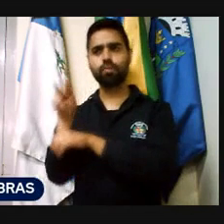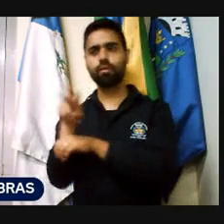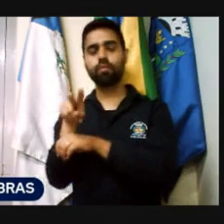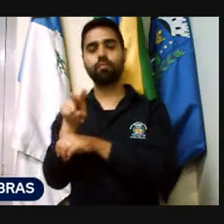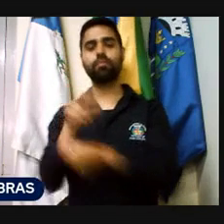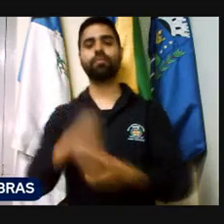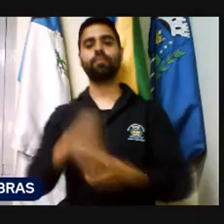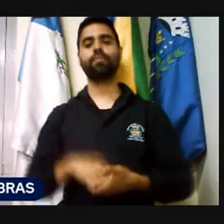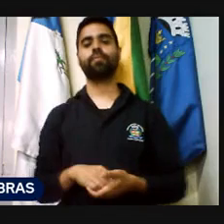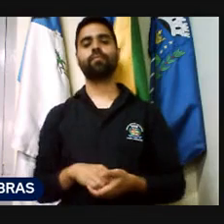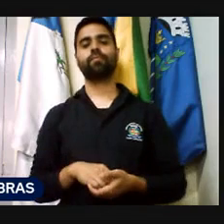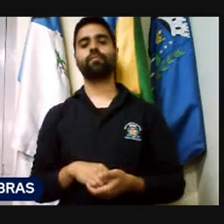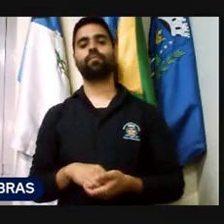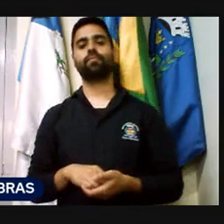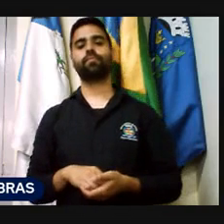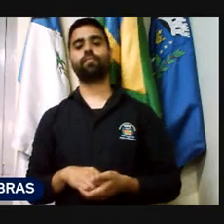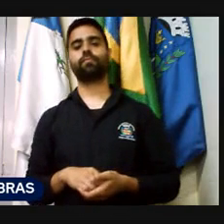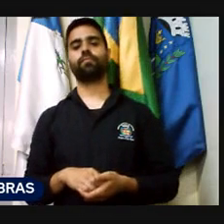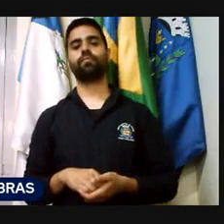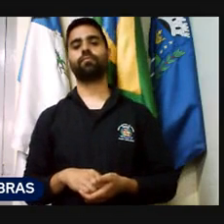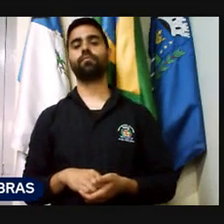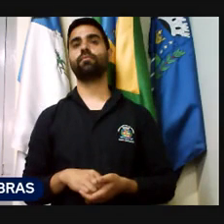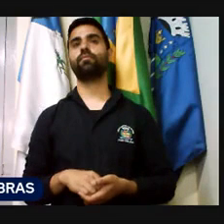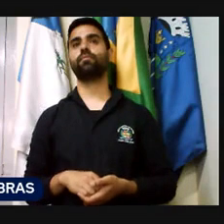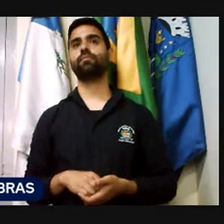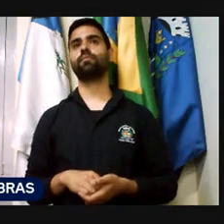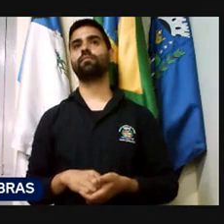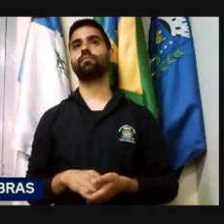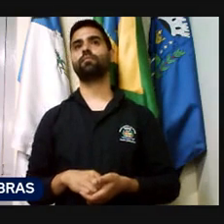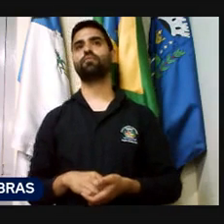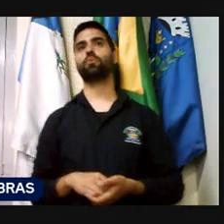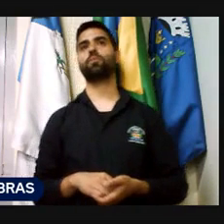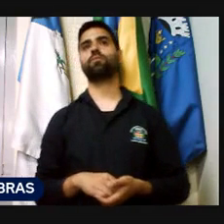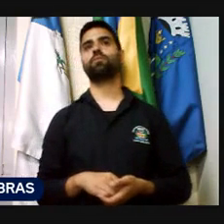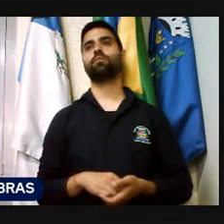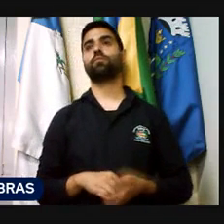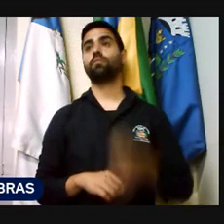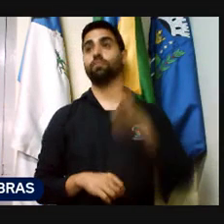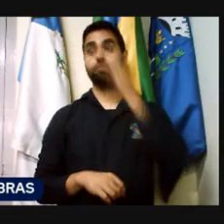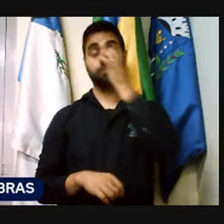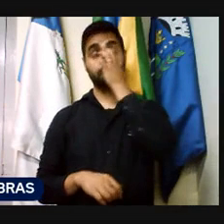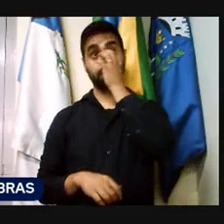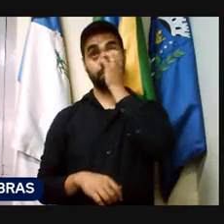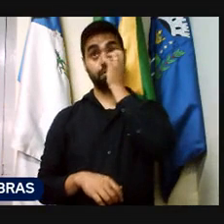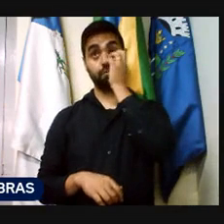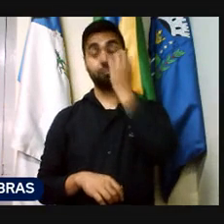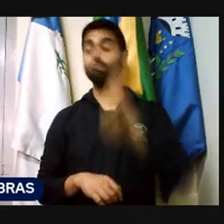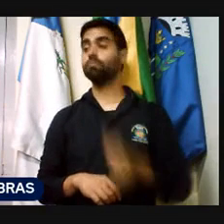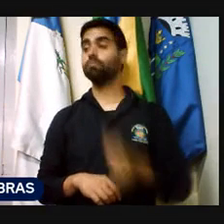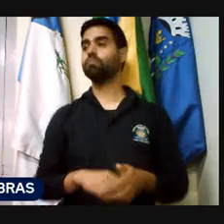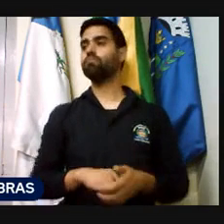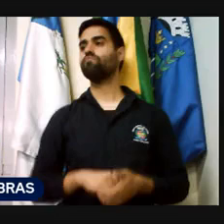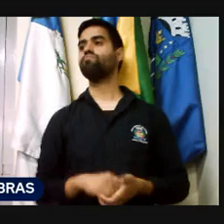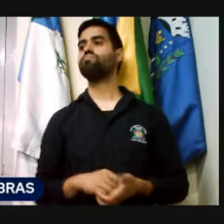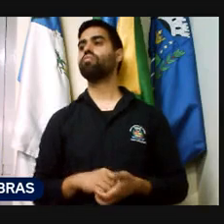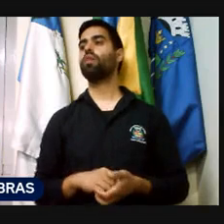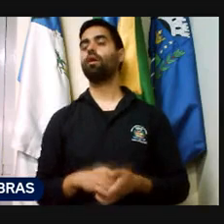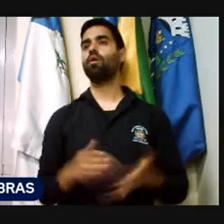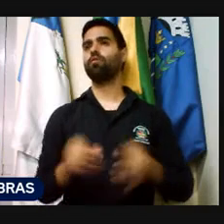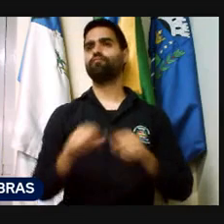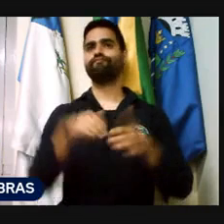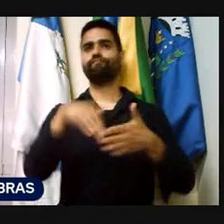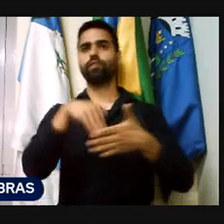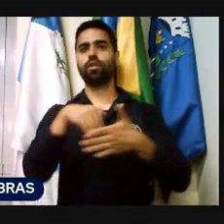câmaras de monitoramento em nosso município. Está em discussão. Não havendo quem queira discutir, passo ao regime de votação. Os